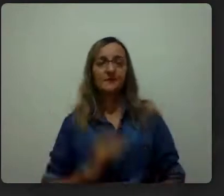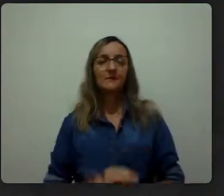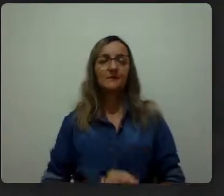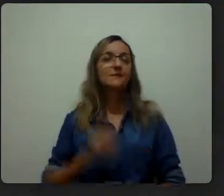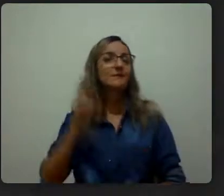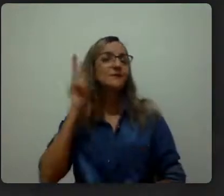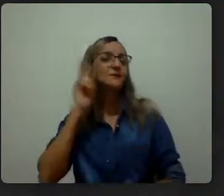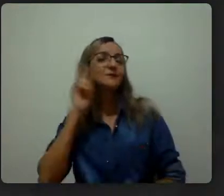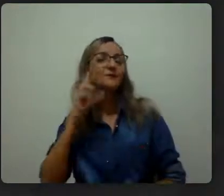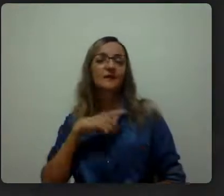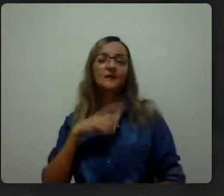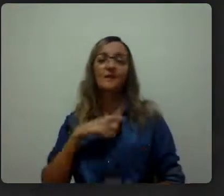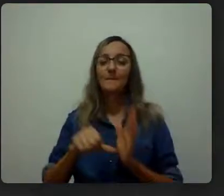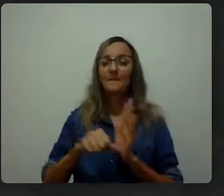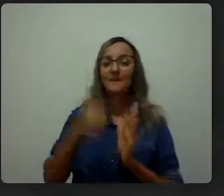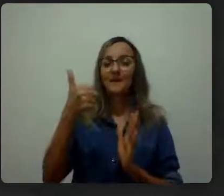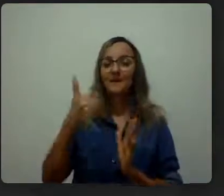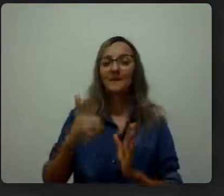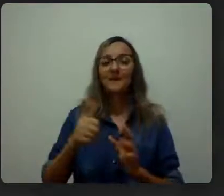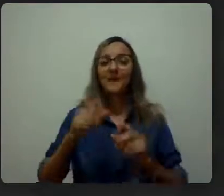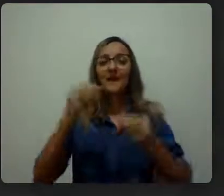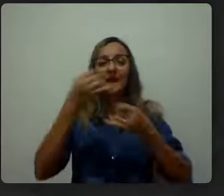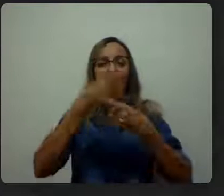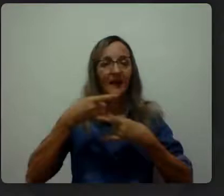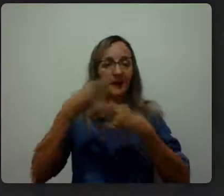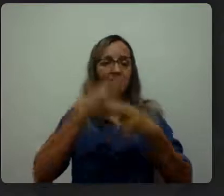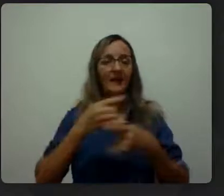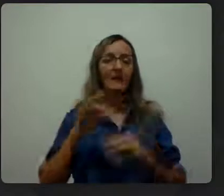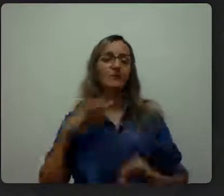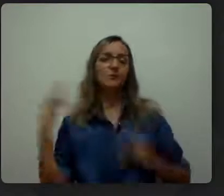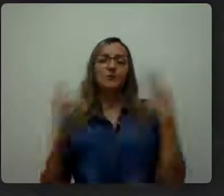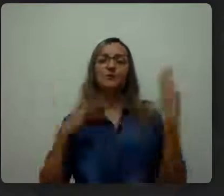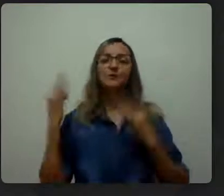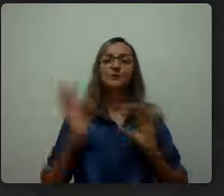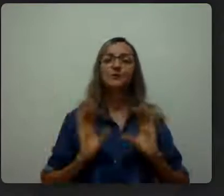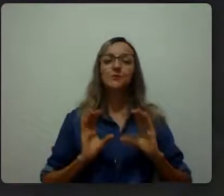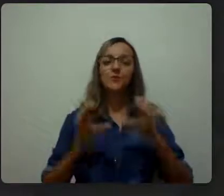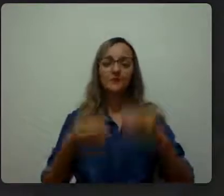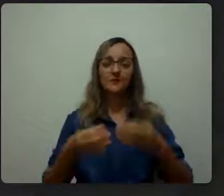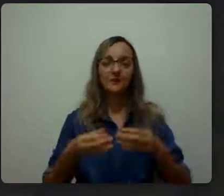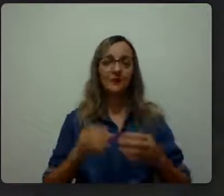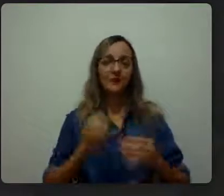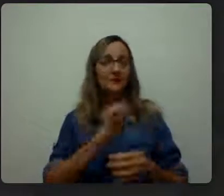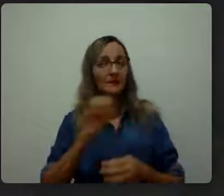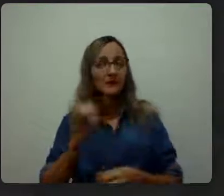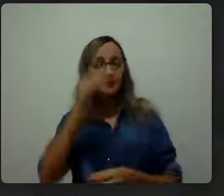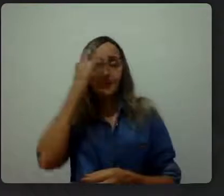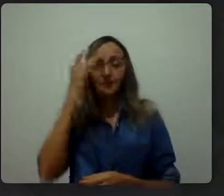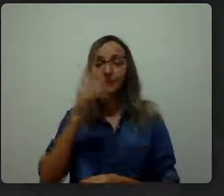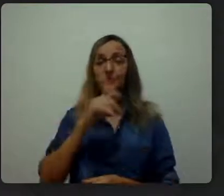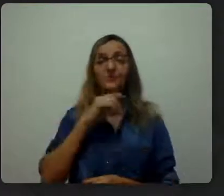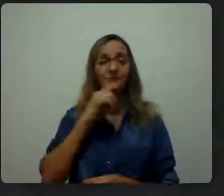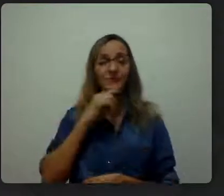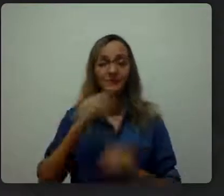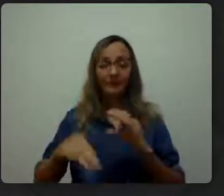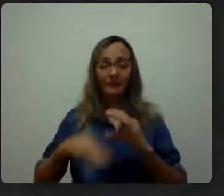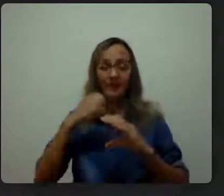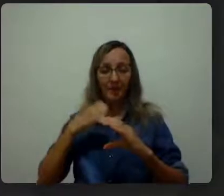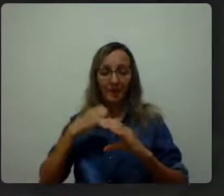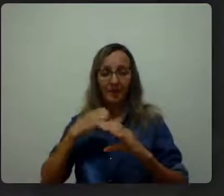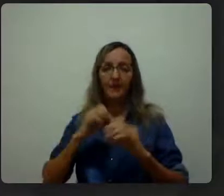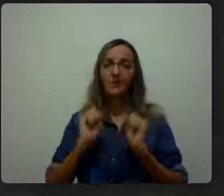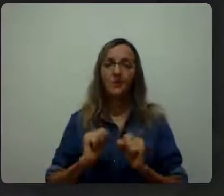nossa programação. Beleza? Quem mais? Quem mais? Dúvidas? Ana, uma pergunta que muita gente me faz por exemplo,